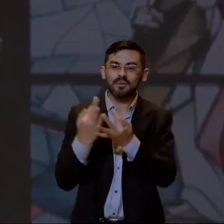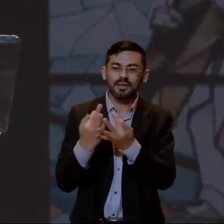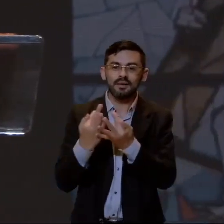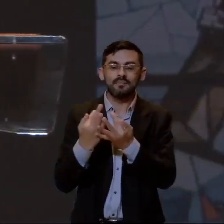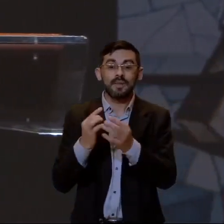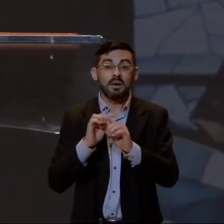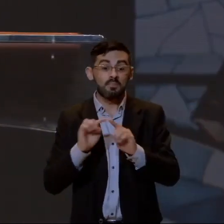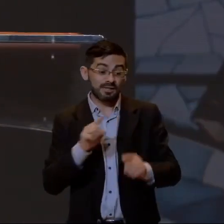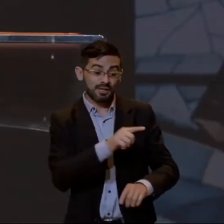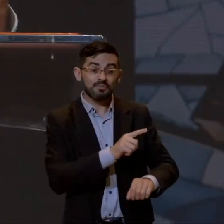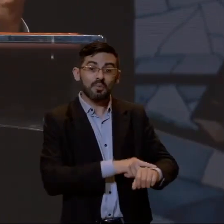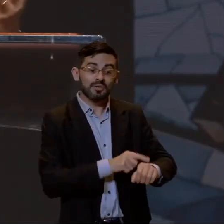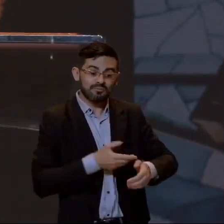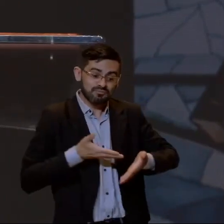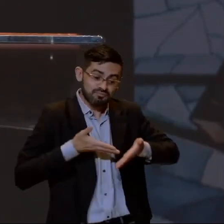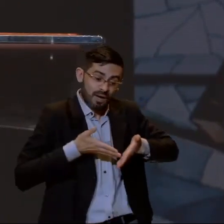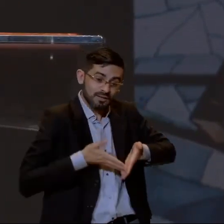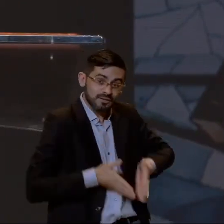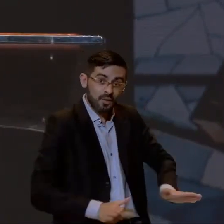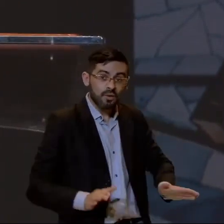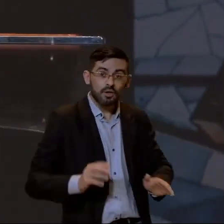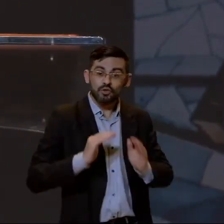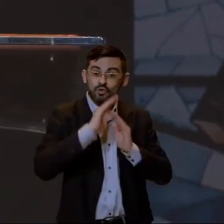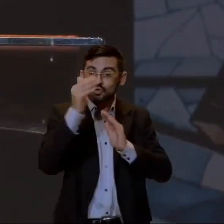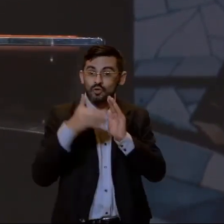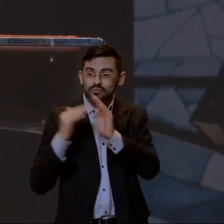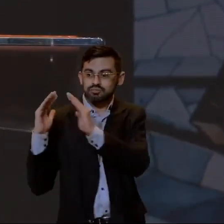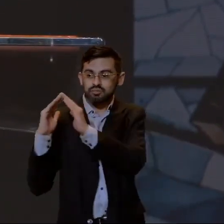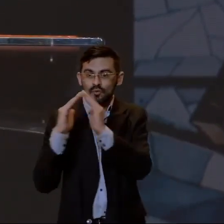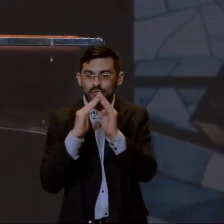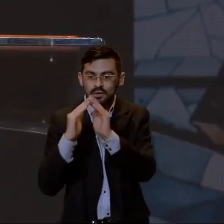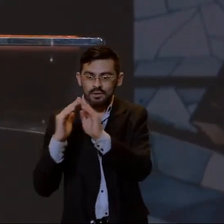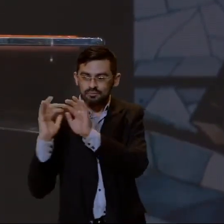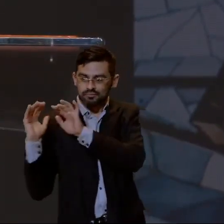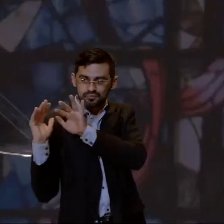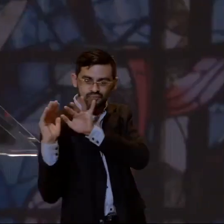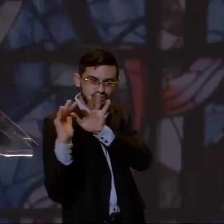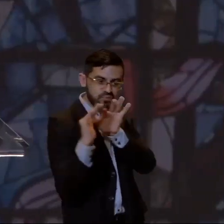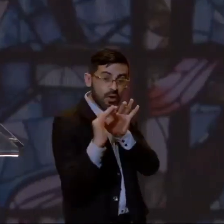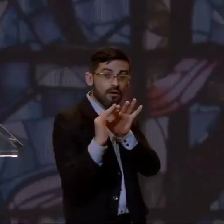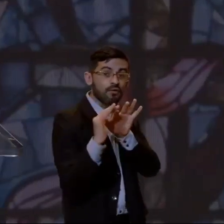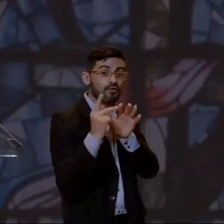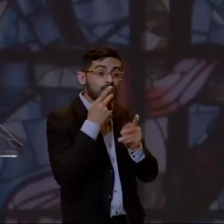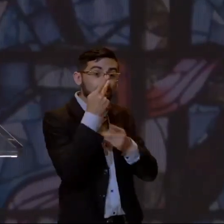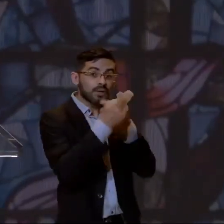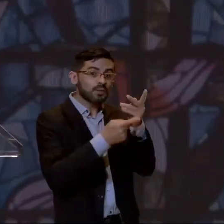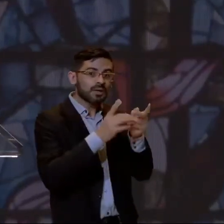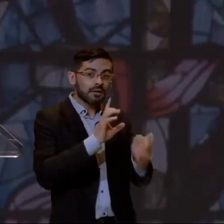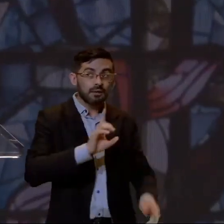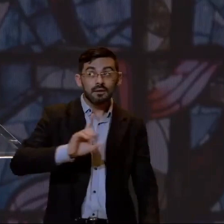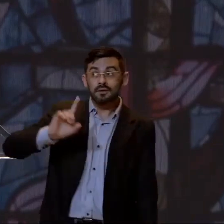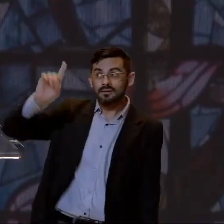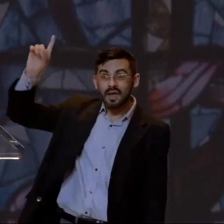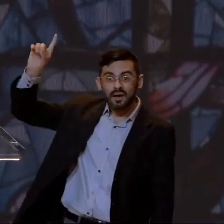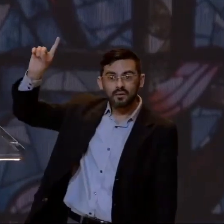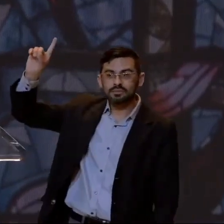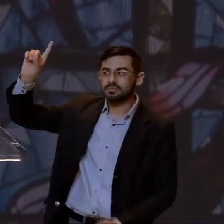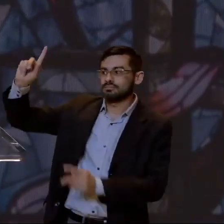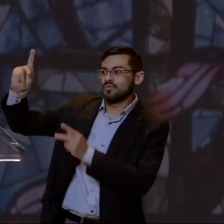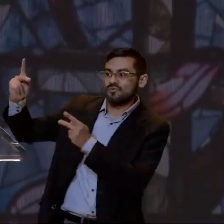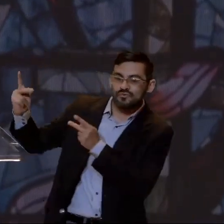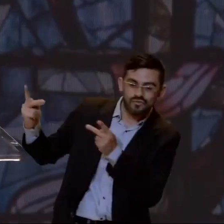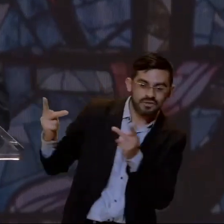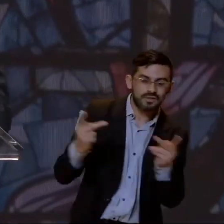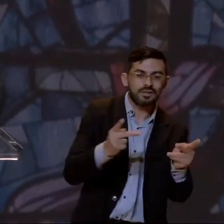Quando esse bebê nasceu, a vizinhança se reúne e todo mundo está dizendo: Deus está visitando o